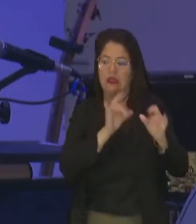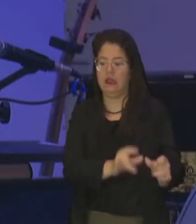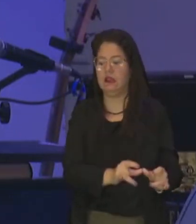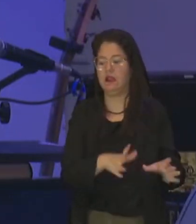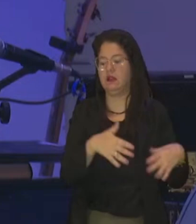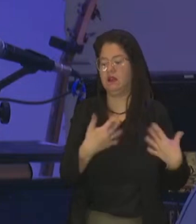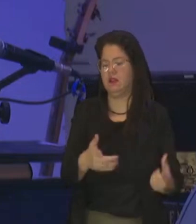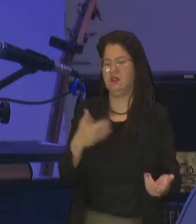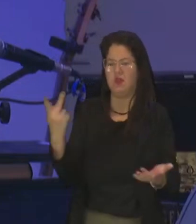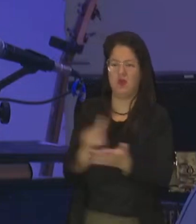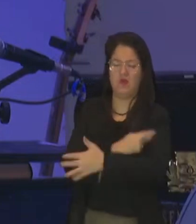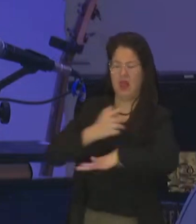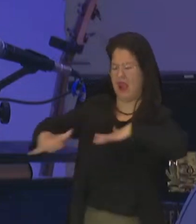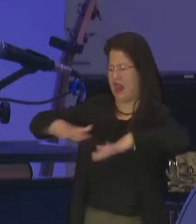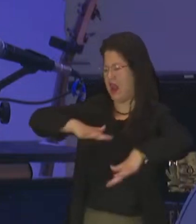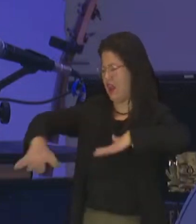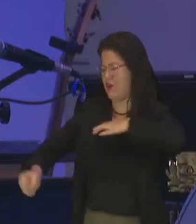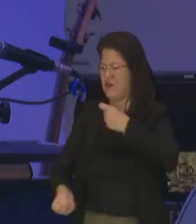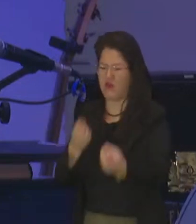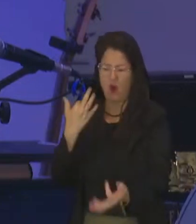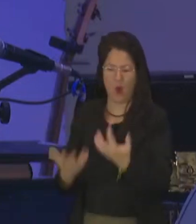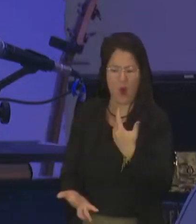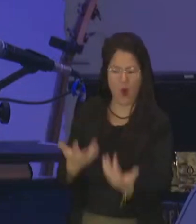houve terremoto, fogo,